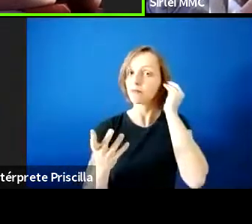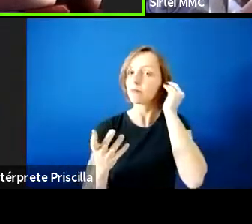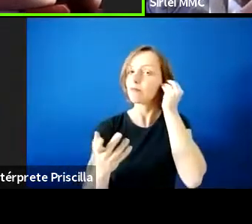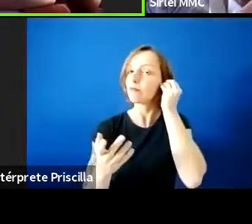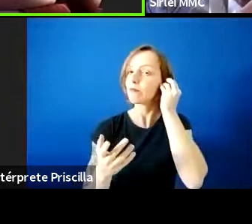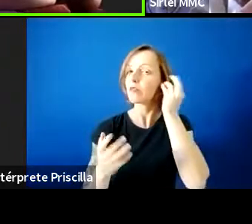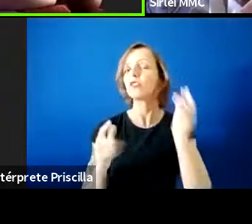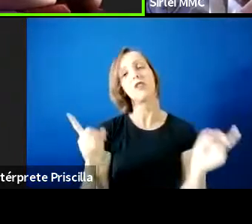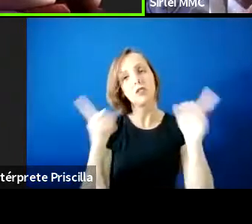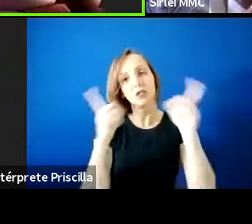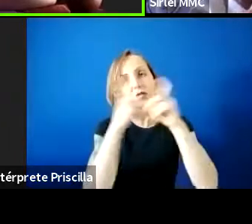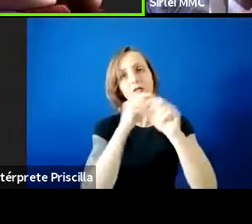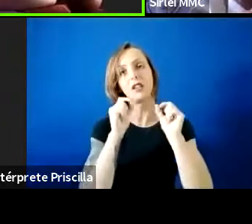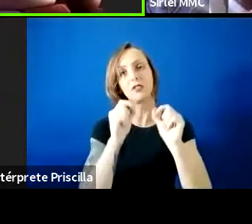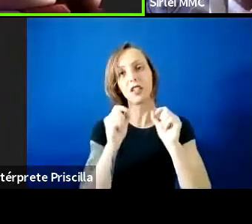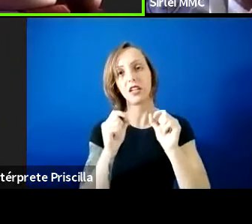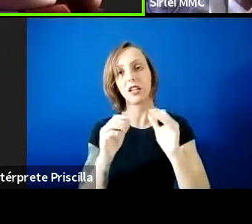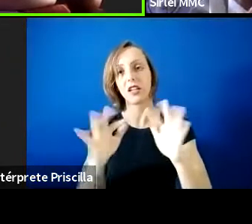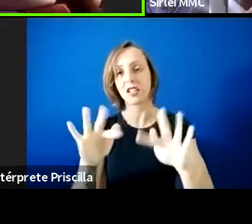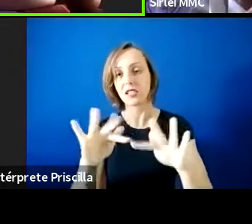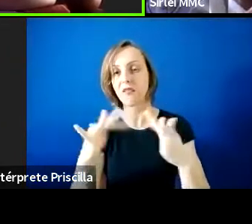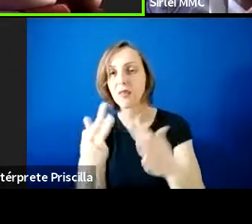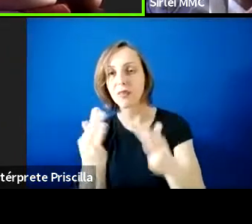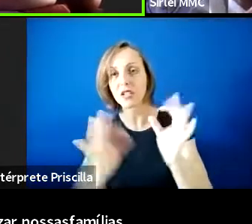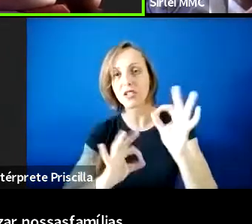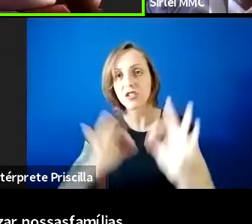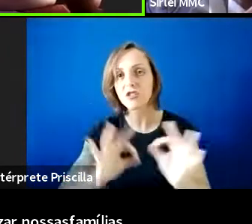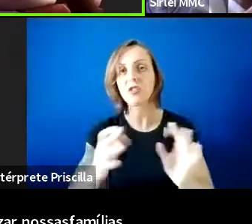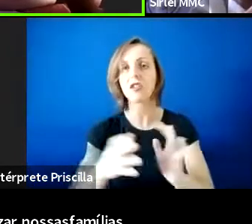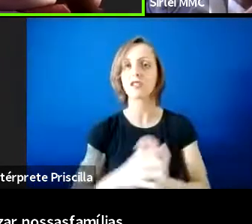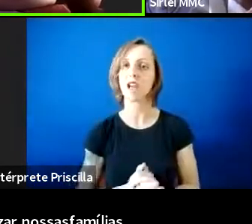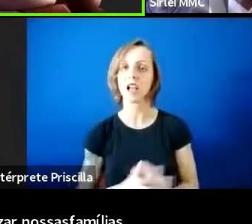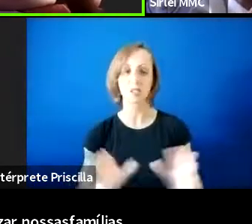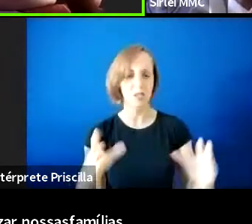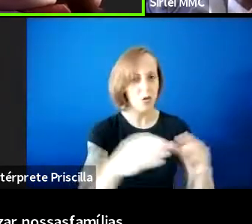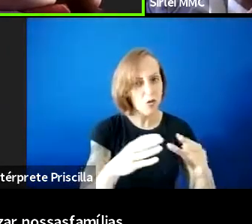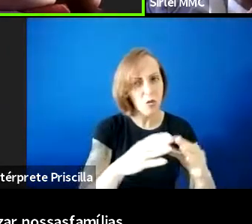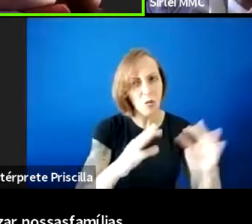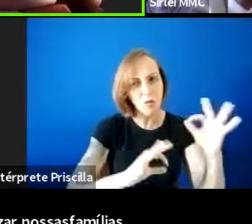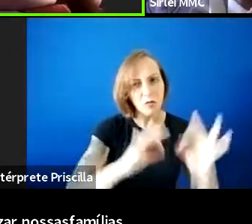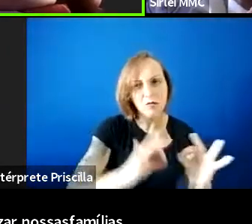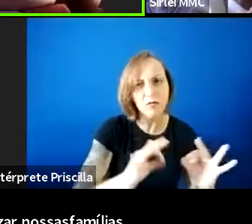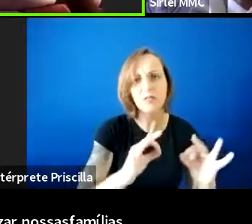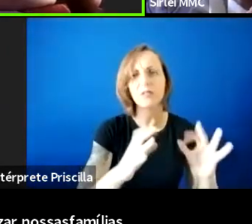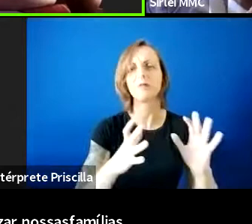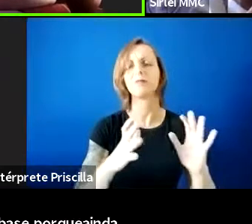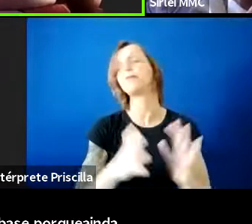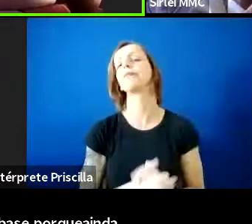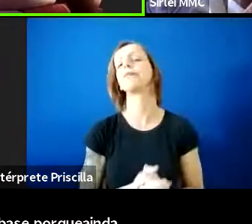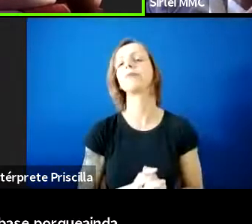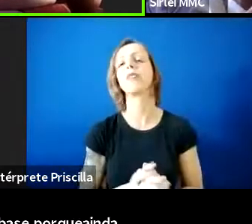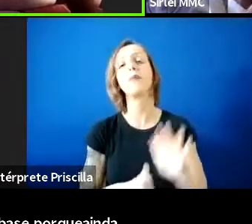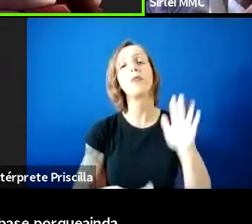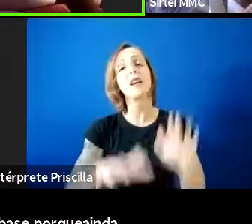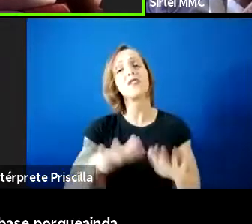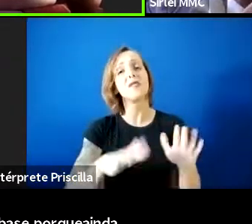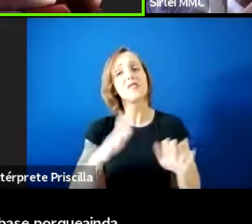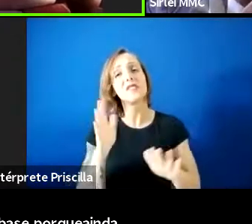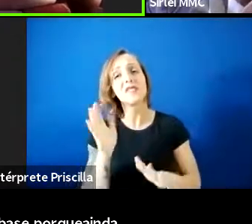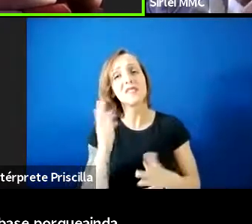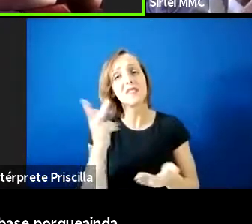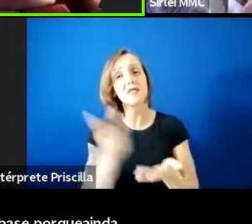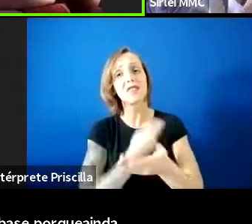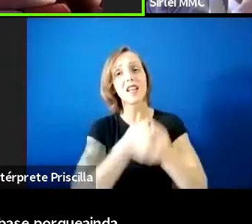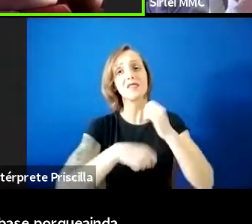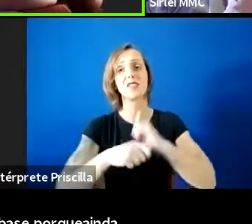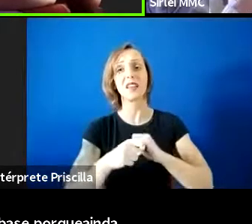de base, porque ainda tem essa distância, ainda tem muitas vezes a resistência no campo, mas se a gente